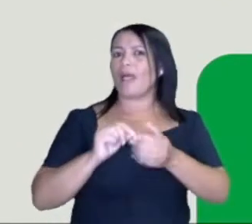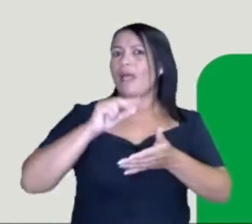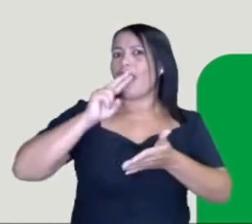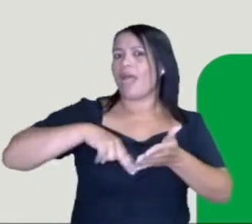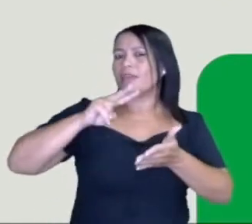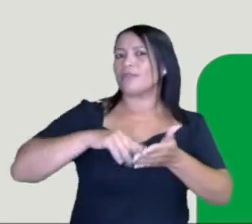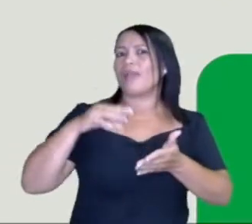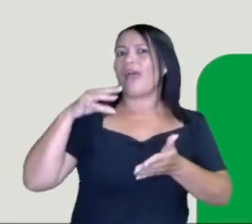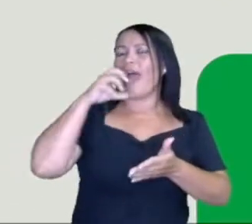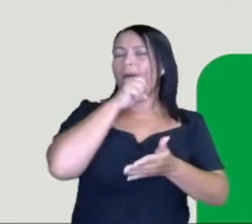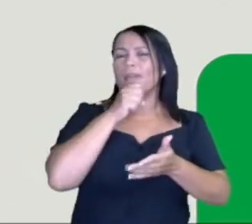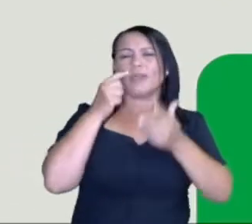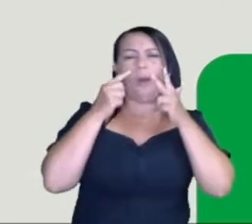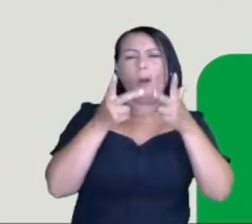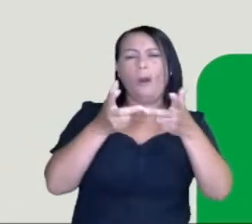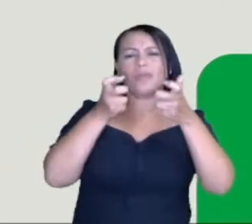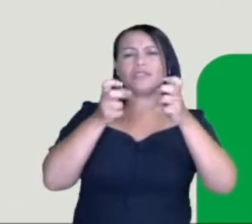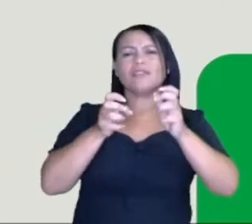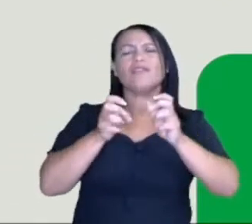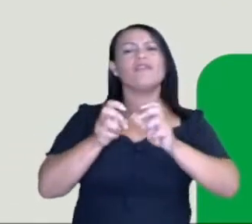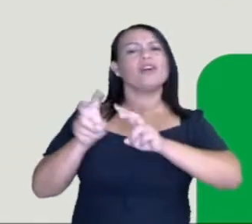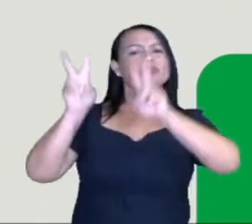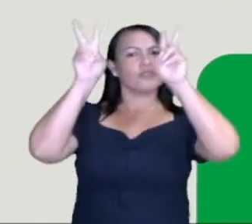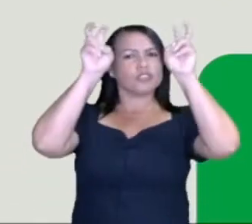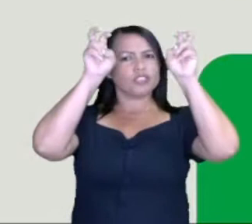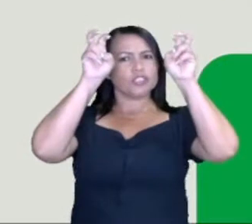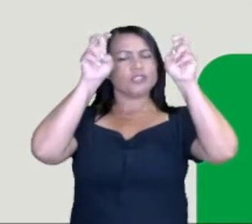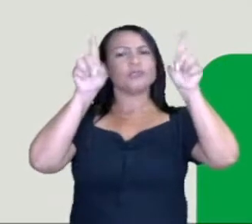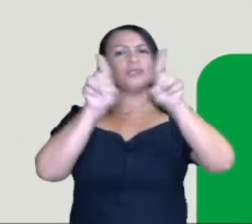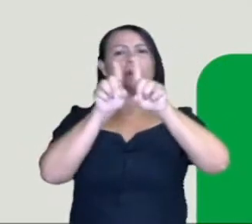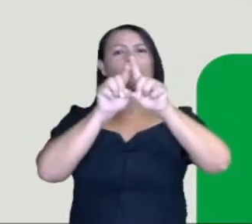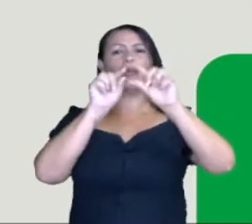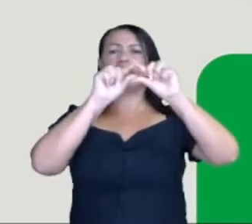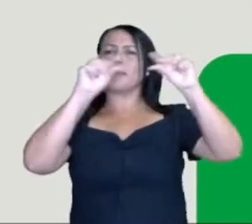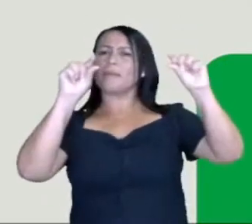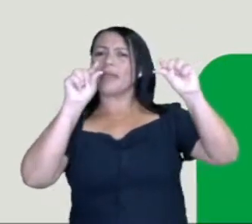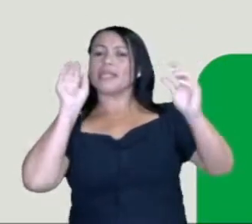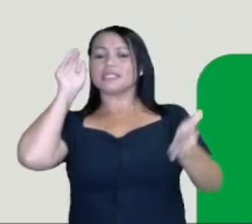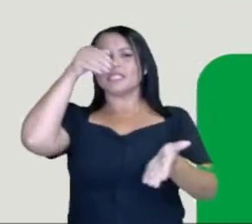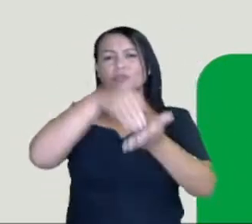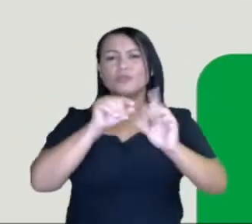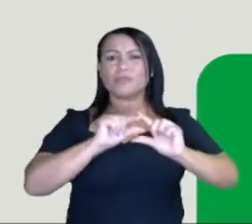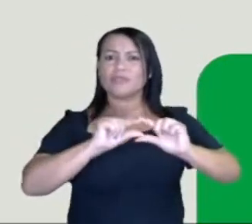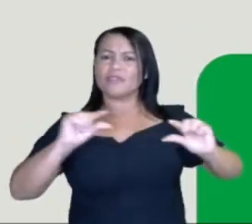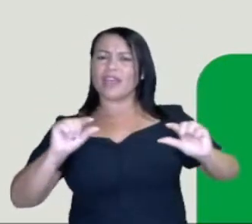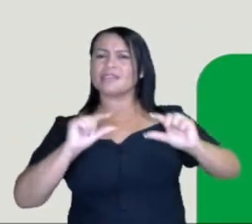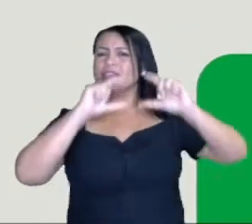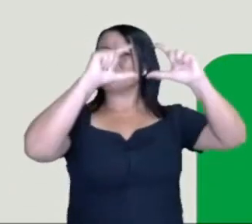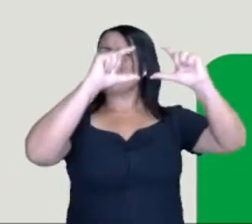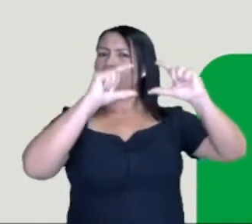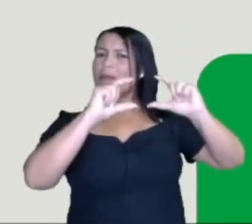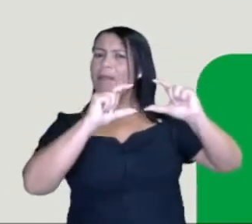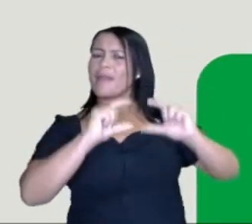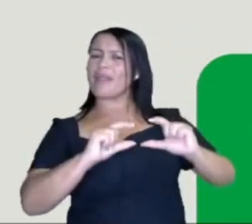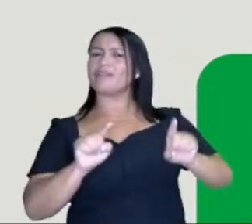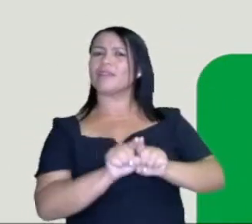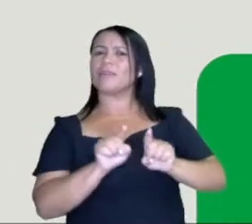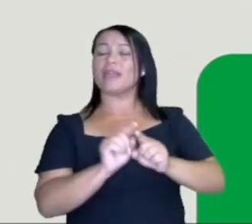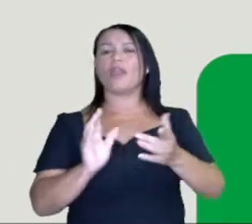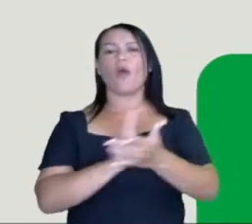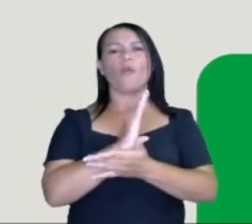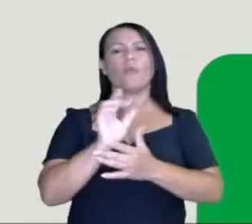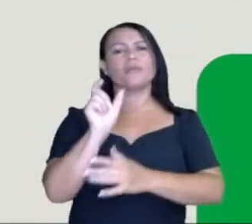rápida, observando títulos, primeiras e últimas frases de parágrafos e